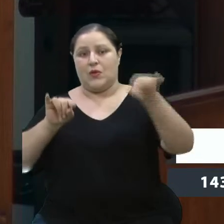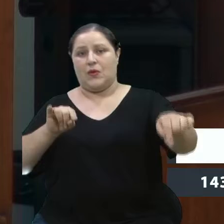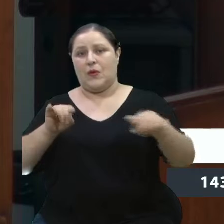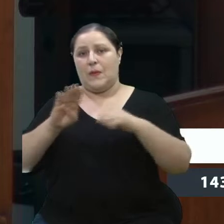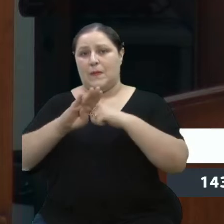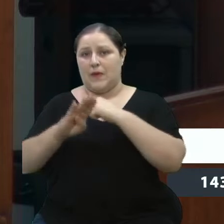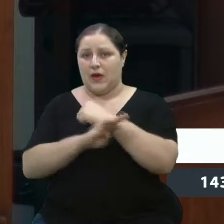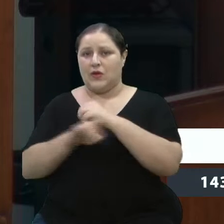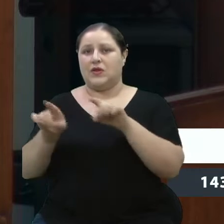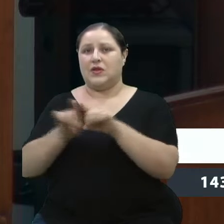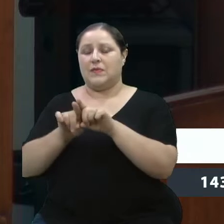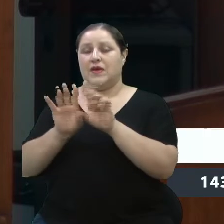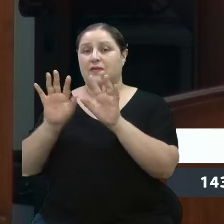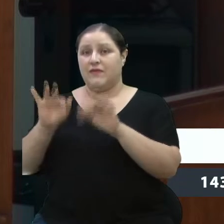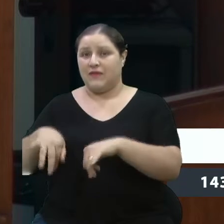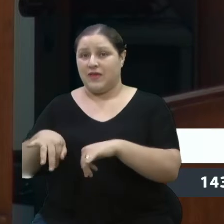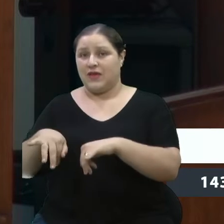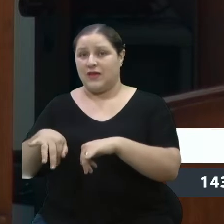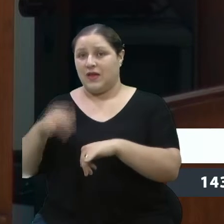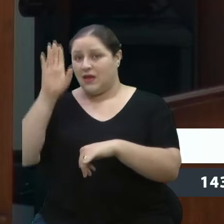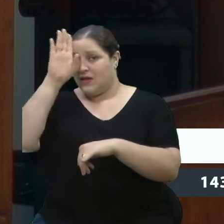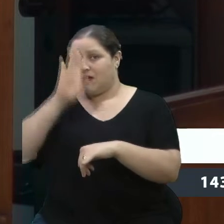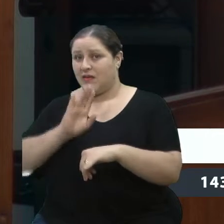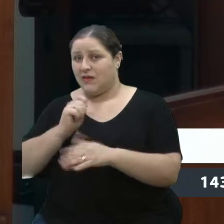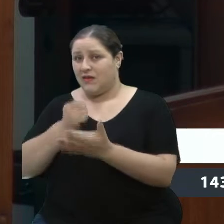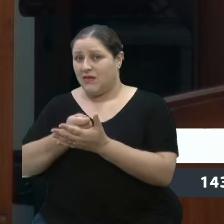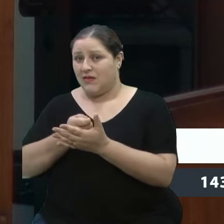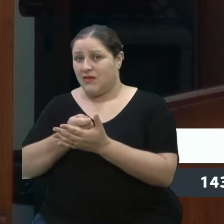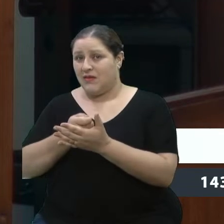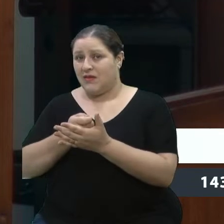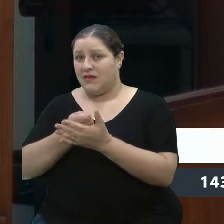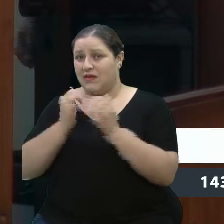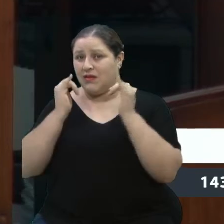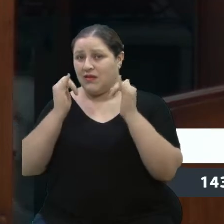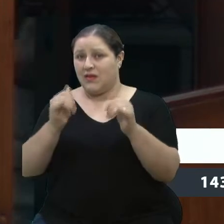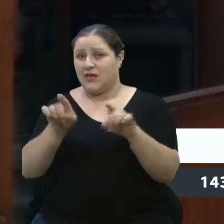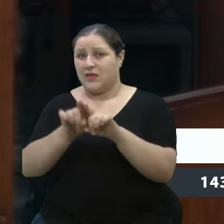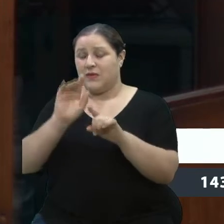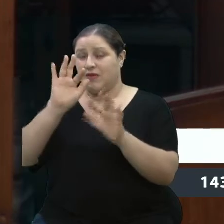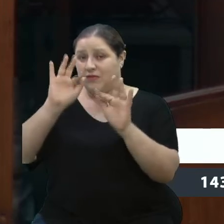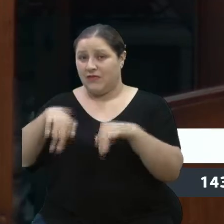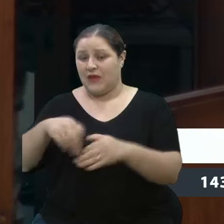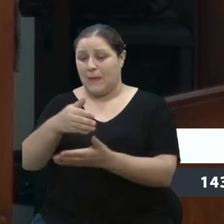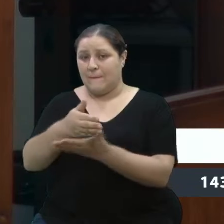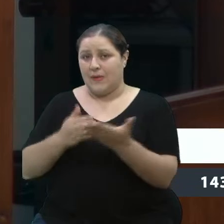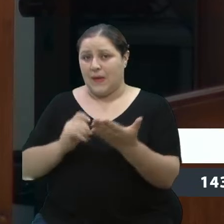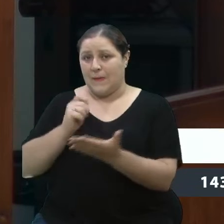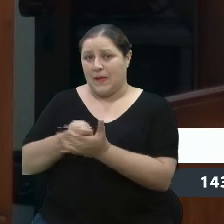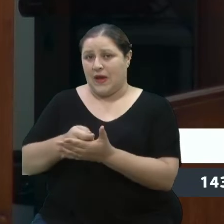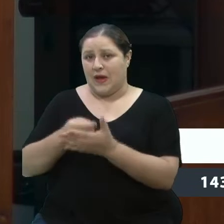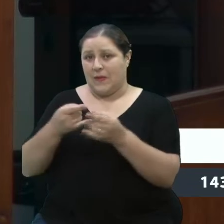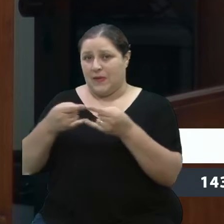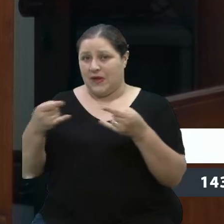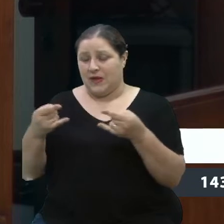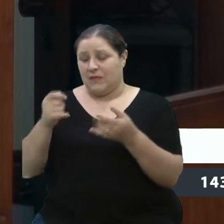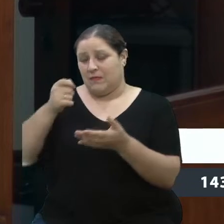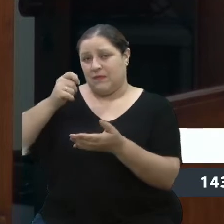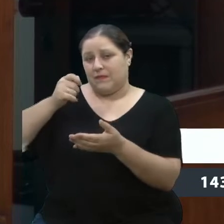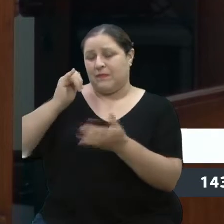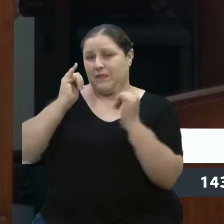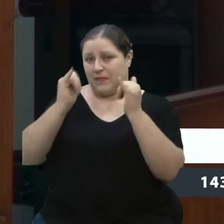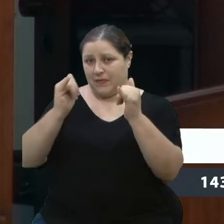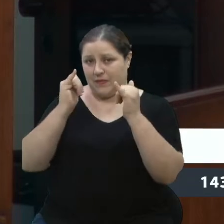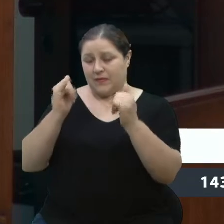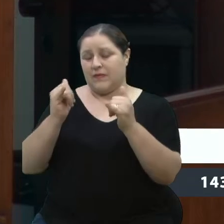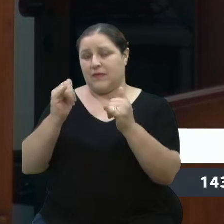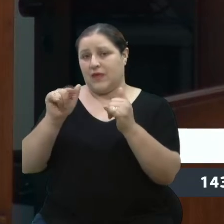livre de vários dias, e o fim da meia passagem para professores e funcionários de escolas. Então, a gente vive uma série de dificuldades